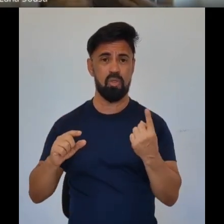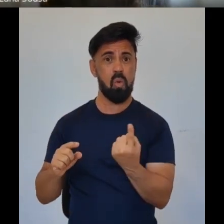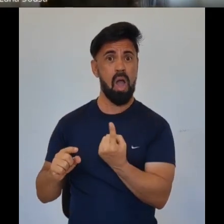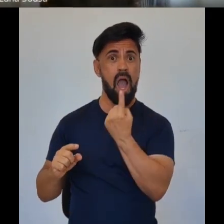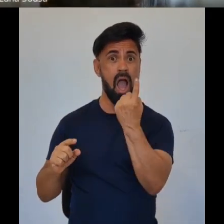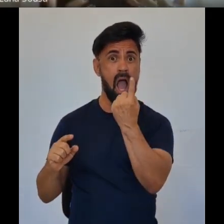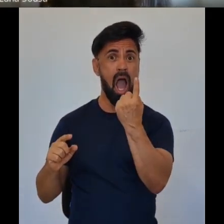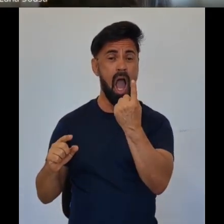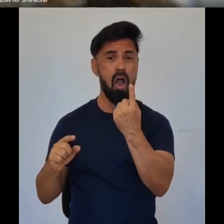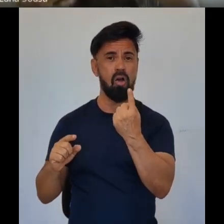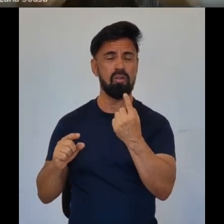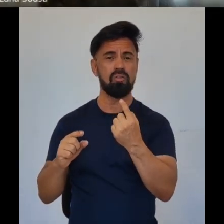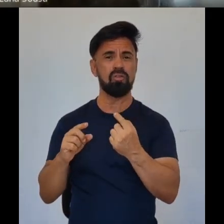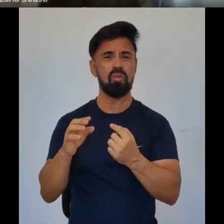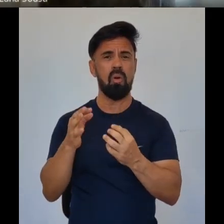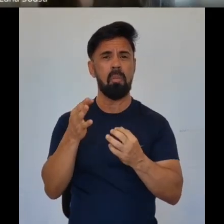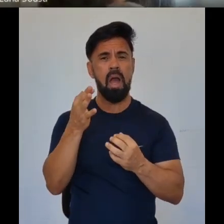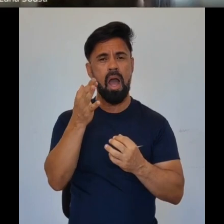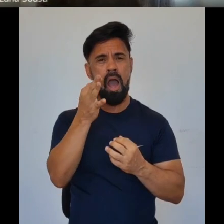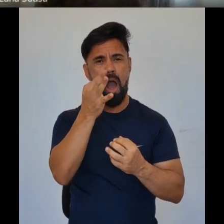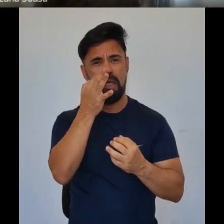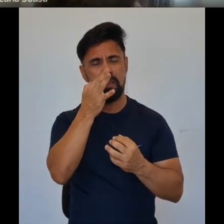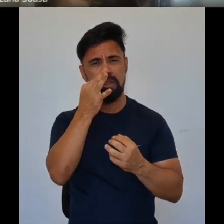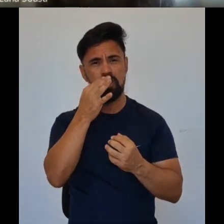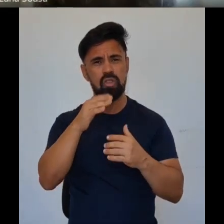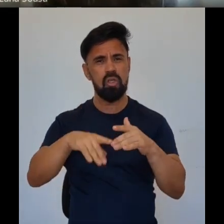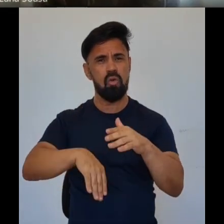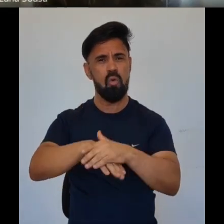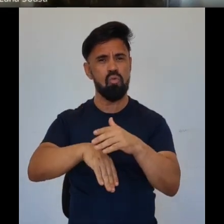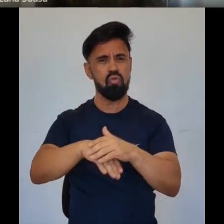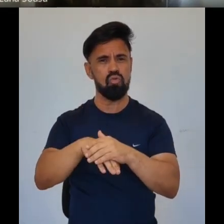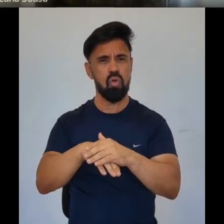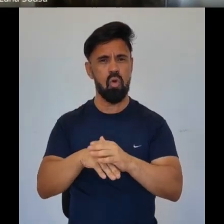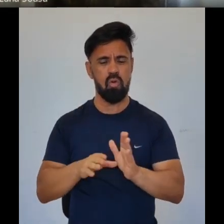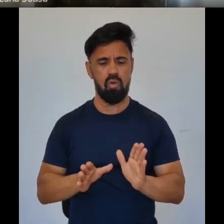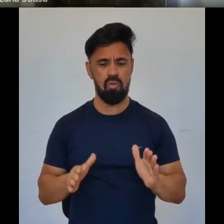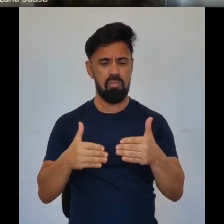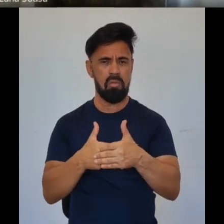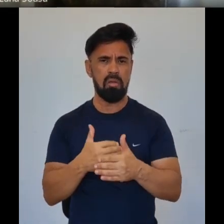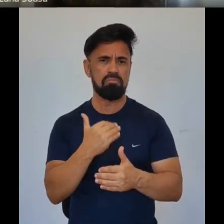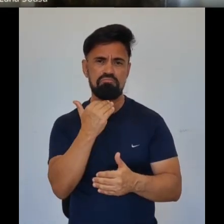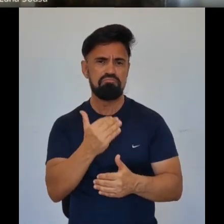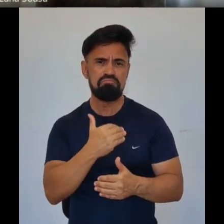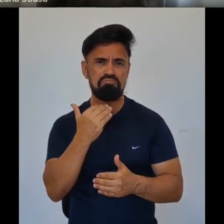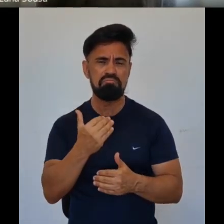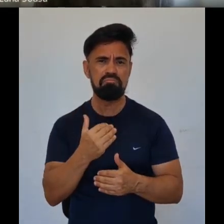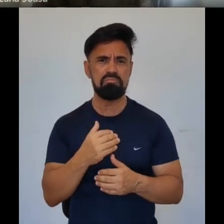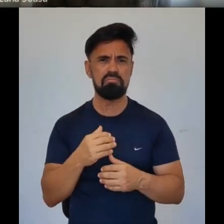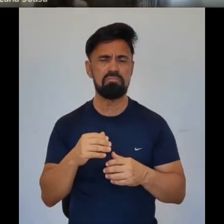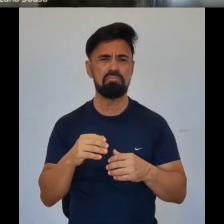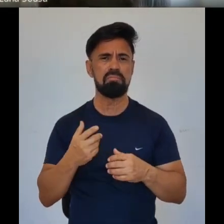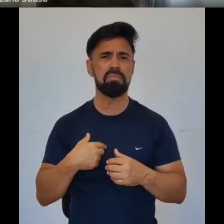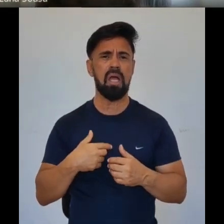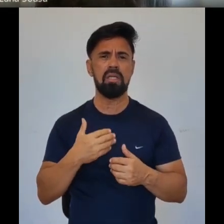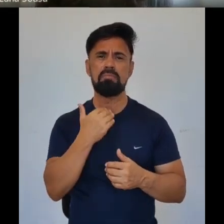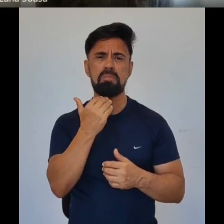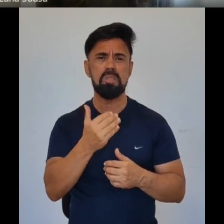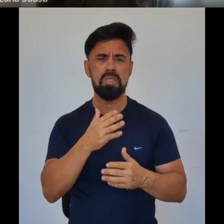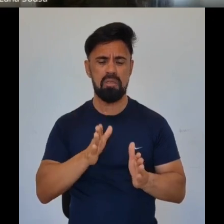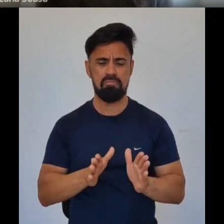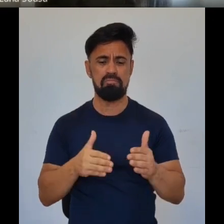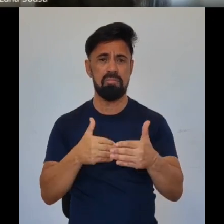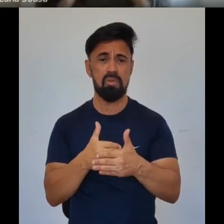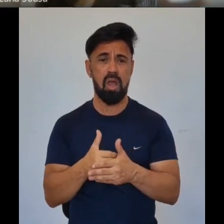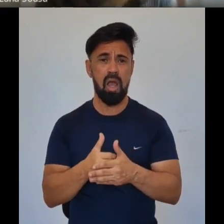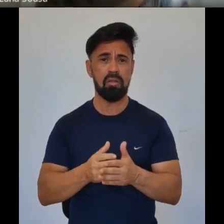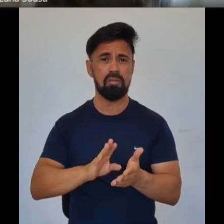é alta o suficiente para assistir ao jogo sem nem precisar utilizar o caixote de madeira, ela está sem o caixote de